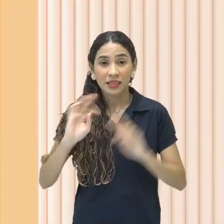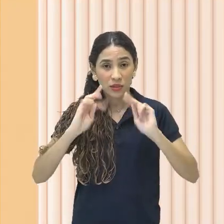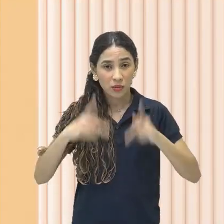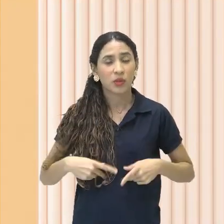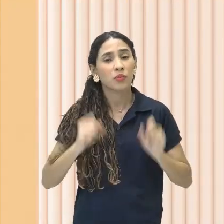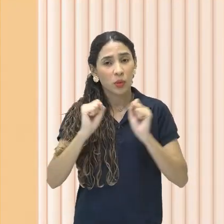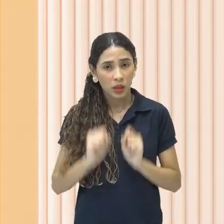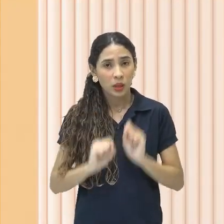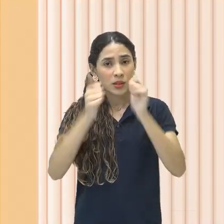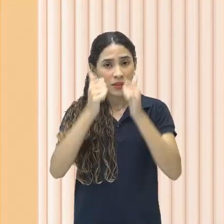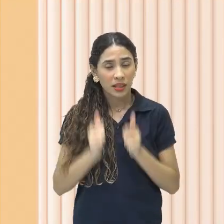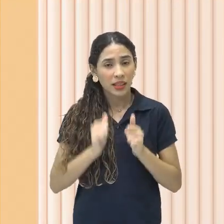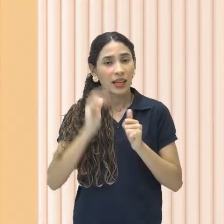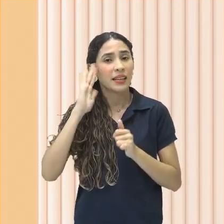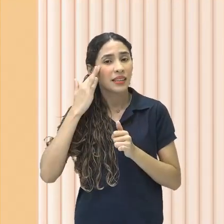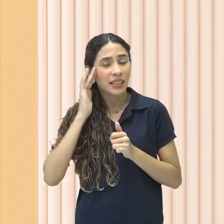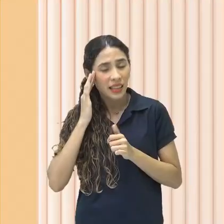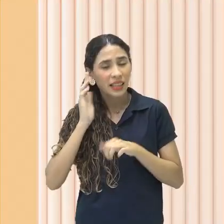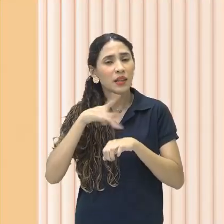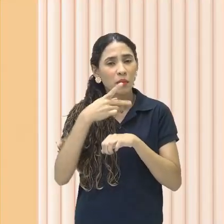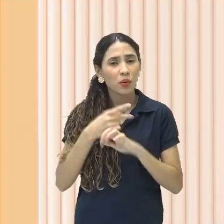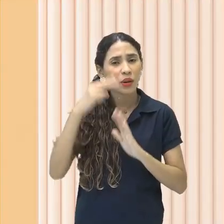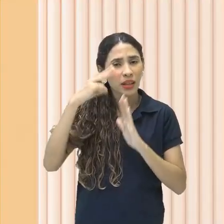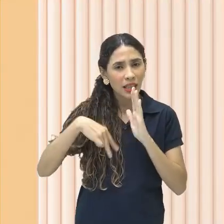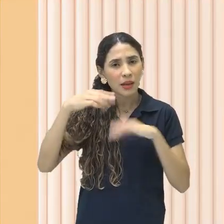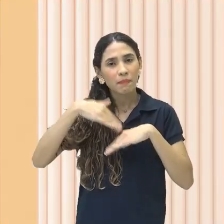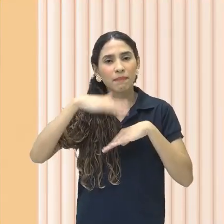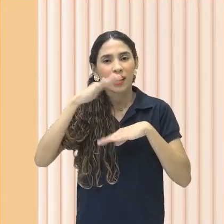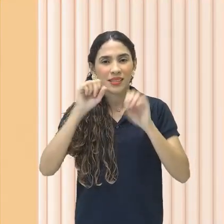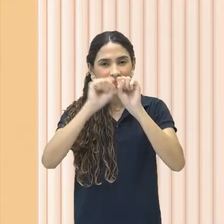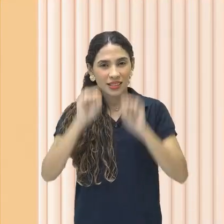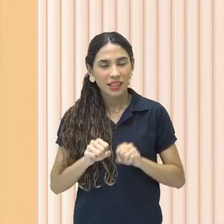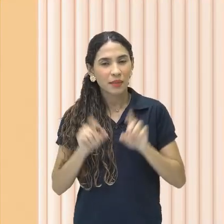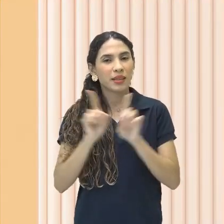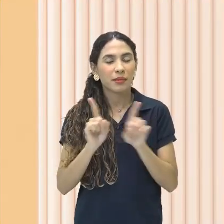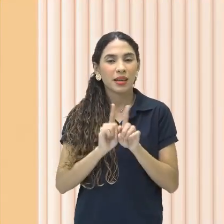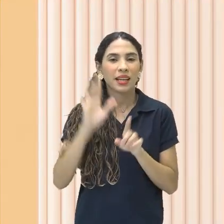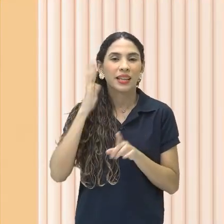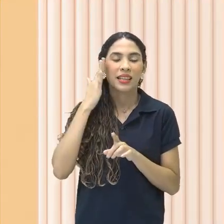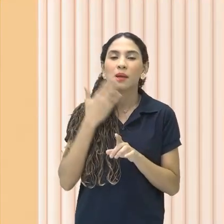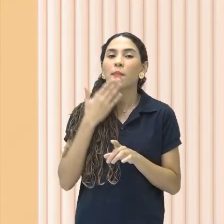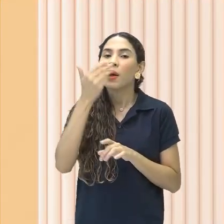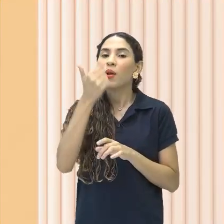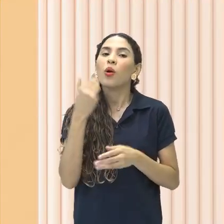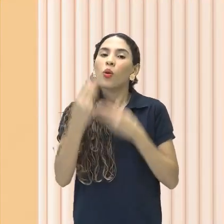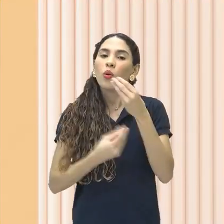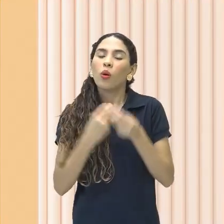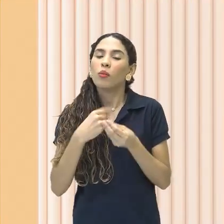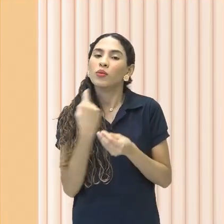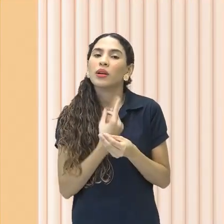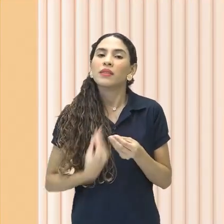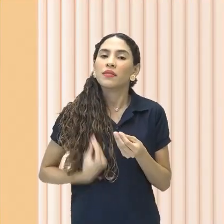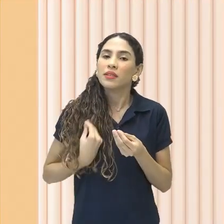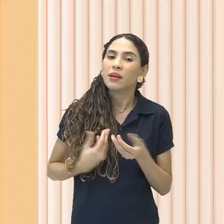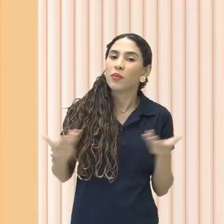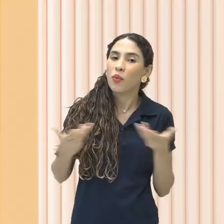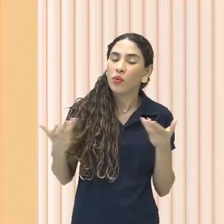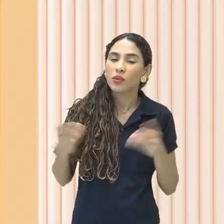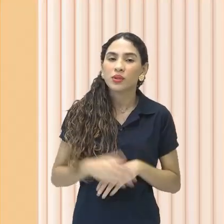avaliar e entender e depois aprofundar mais sobre esses sistemas e entender melhor como é que nós vivemos no mundo de